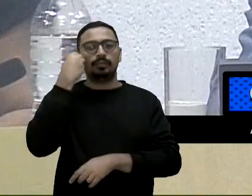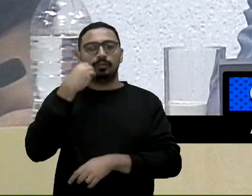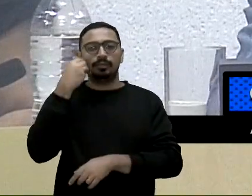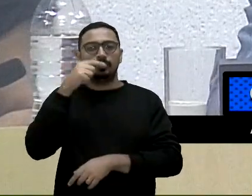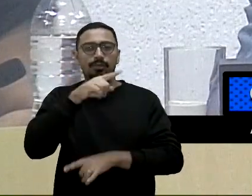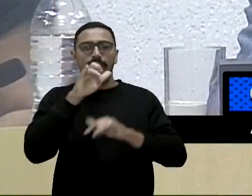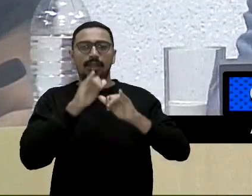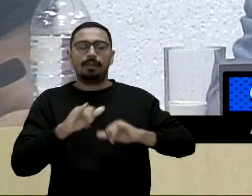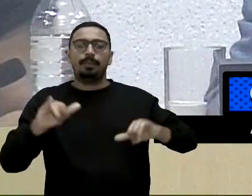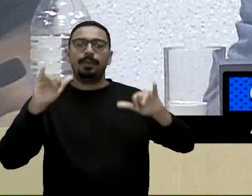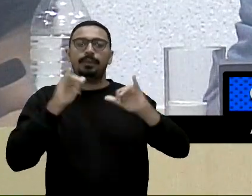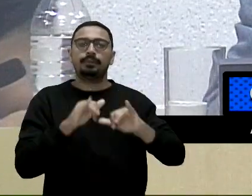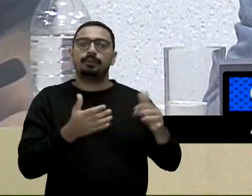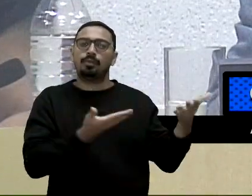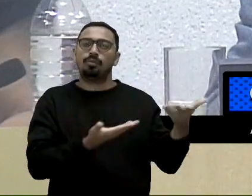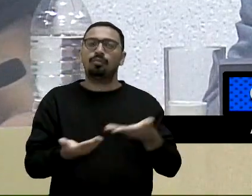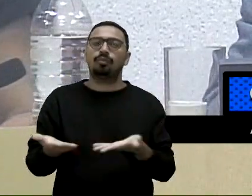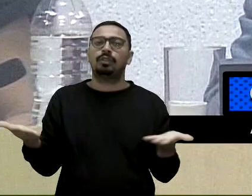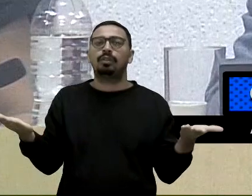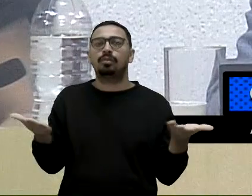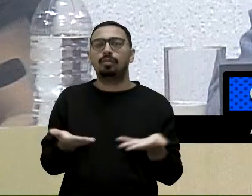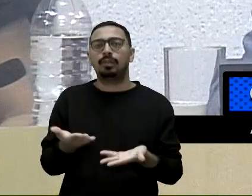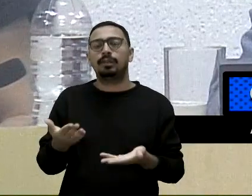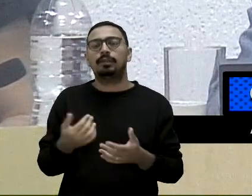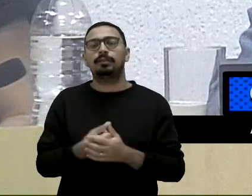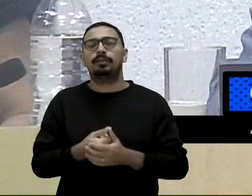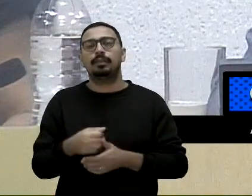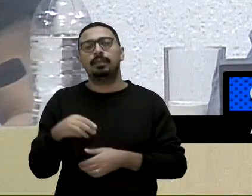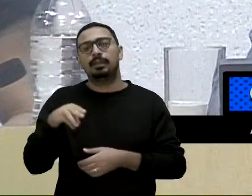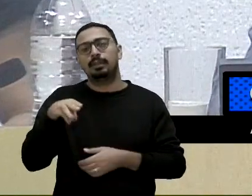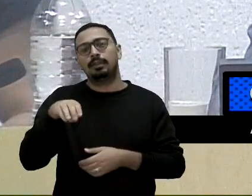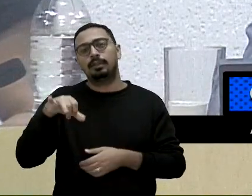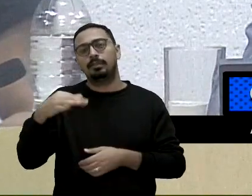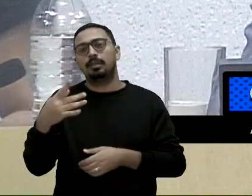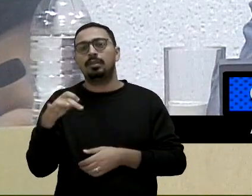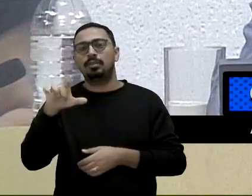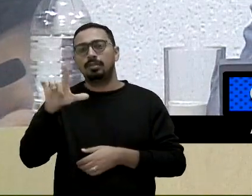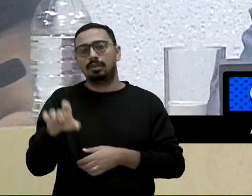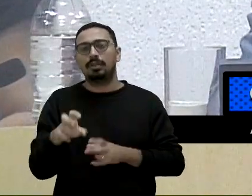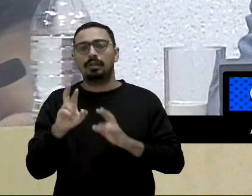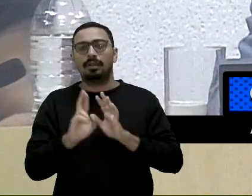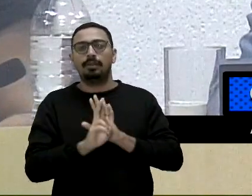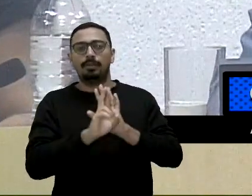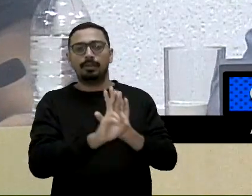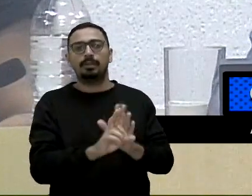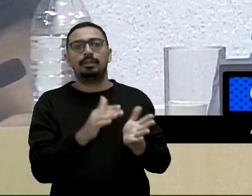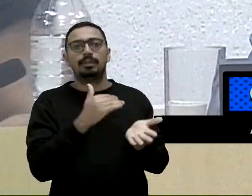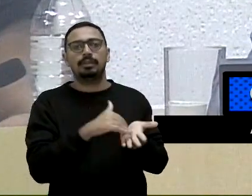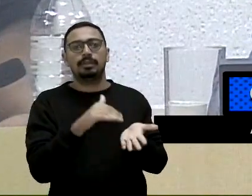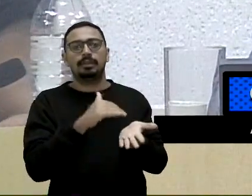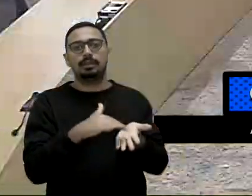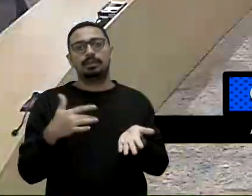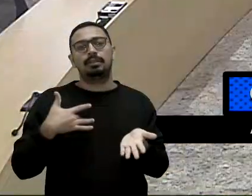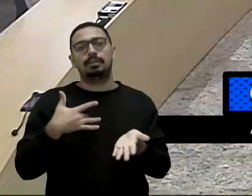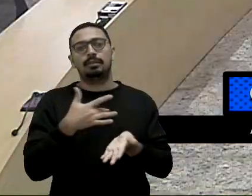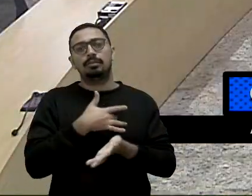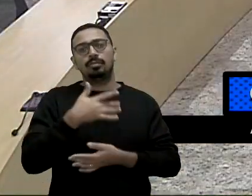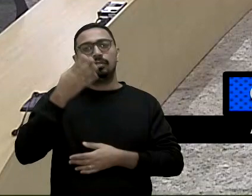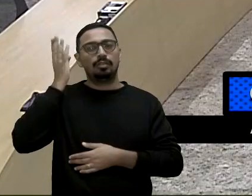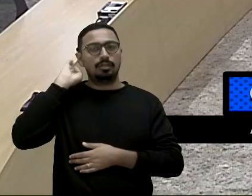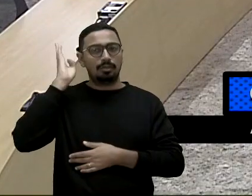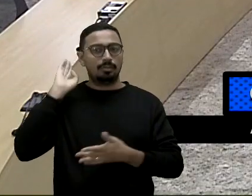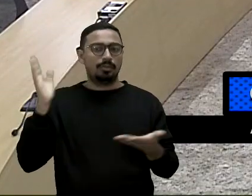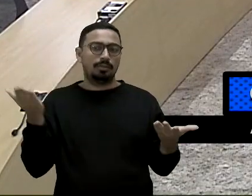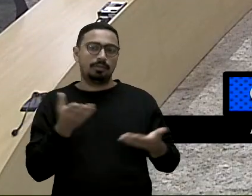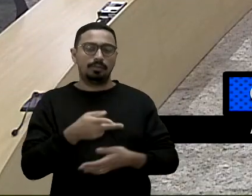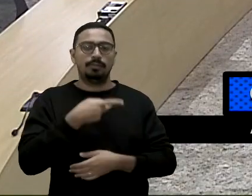campanha. Eu convido agora a enfermeira Michele, que representa na Secretaria de Saúde de Taubaté, a fazer a sua